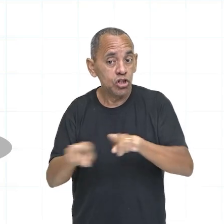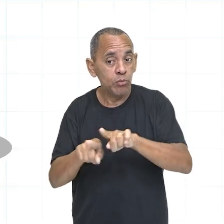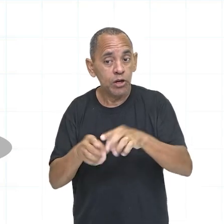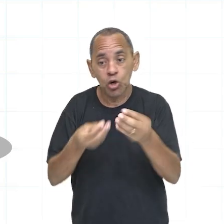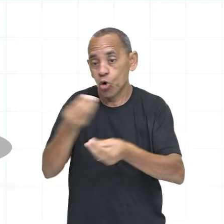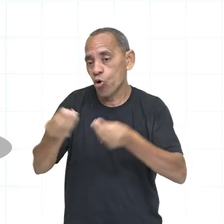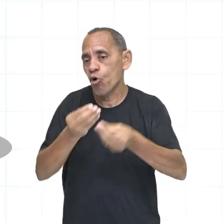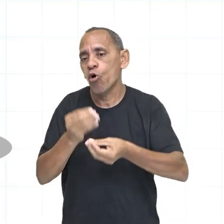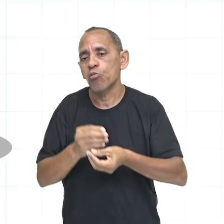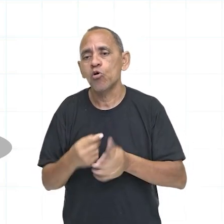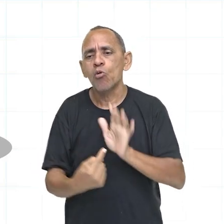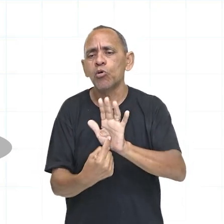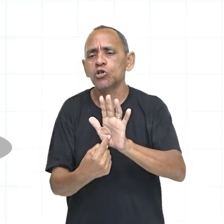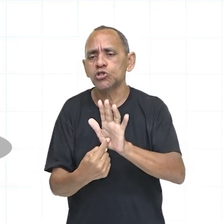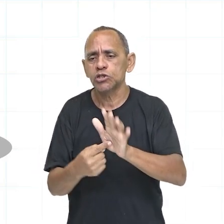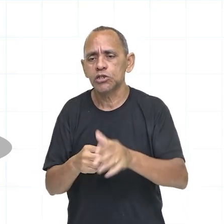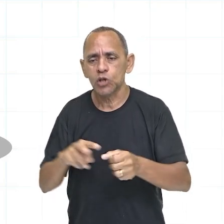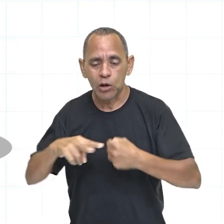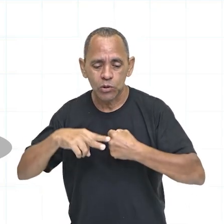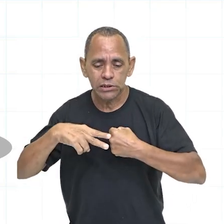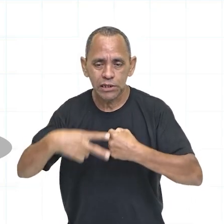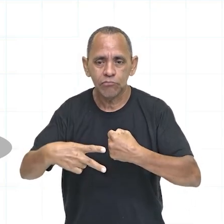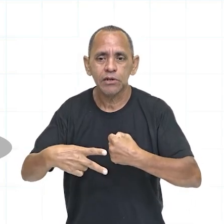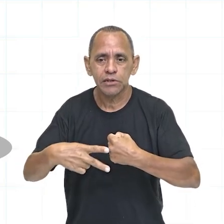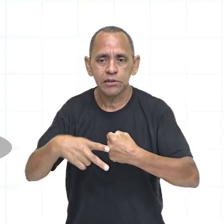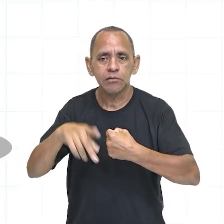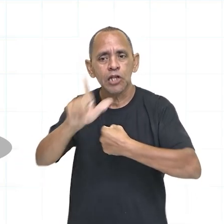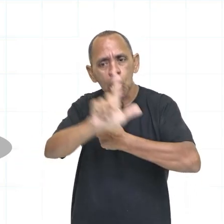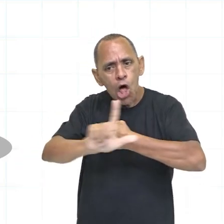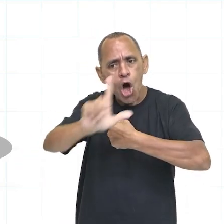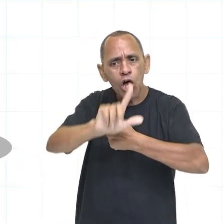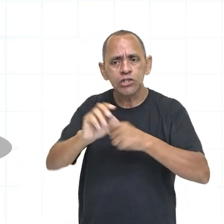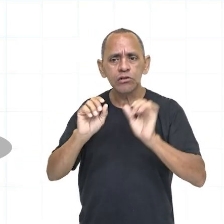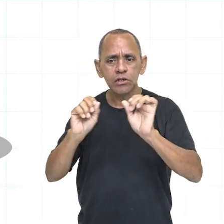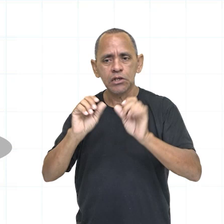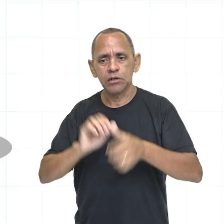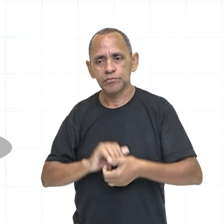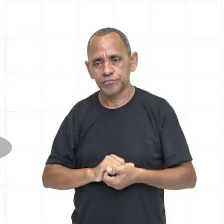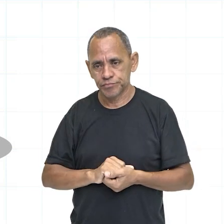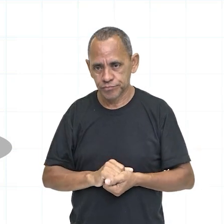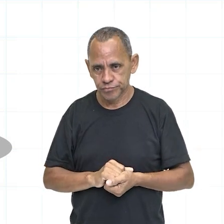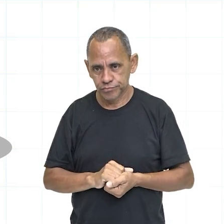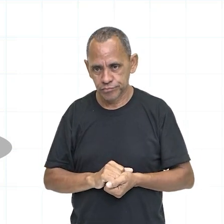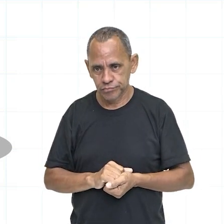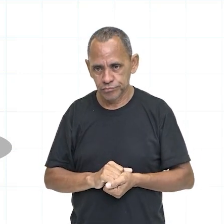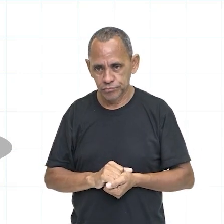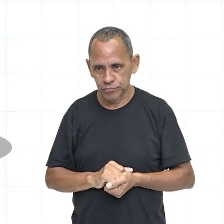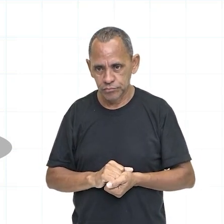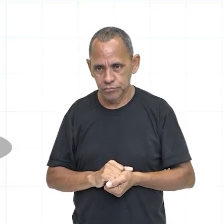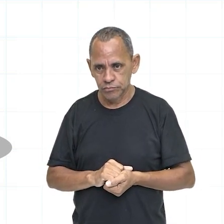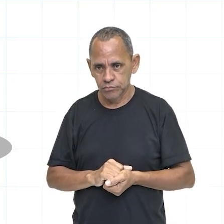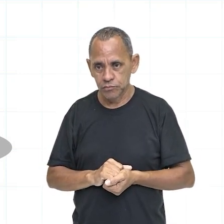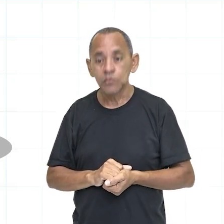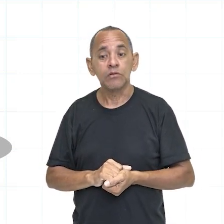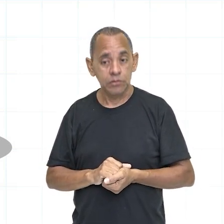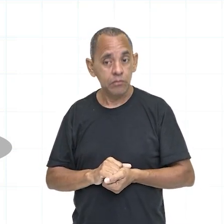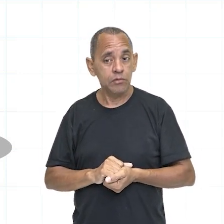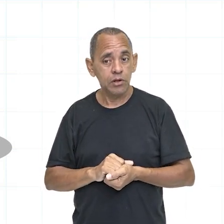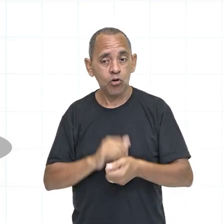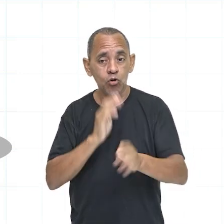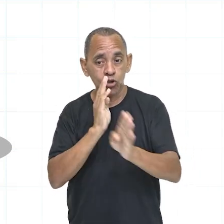mostrando a consequência lógica do que foi dito antes. Então, você vai encontrar muito esse tipo